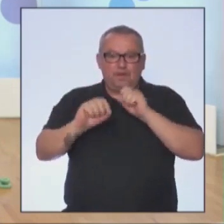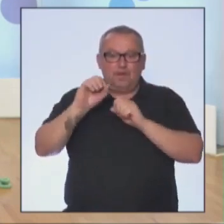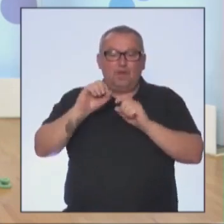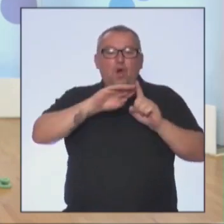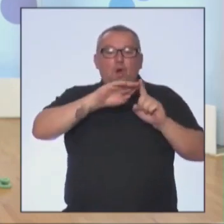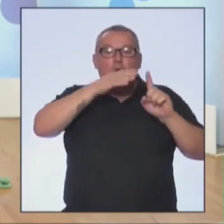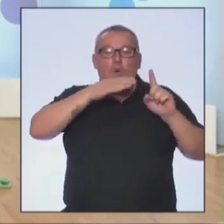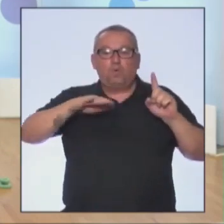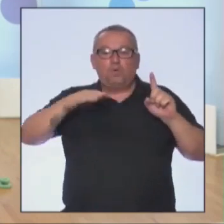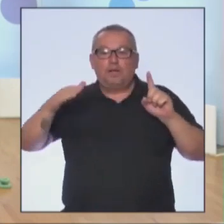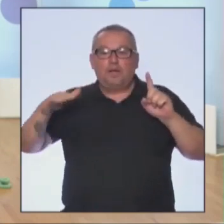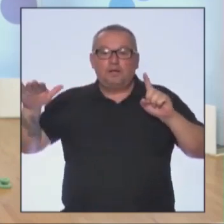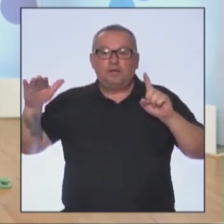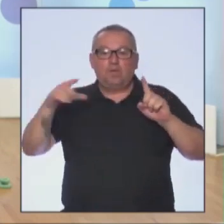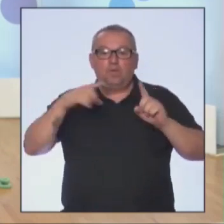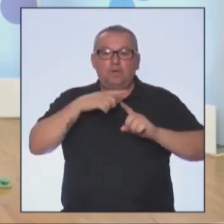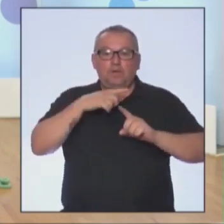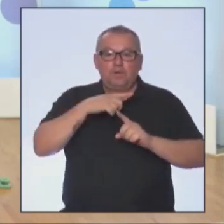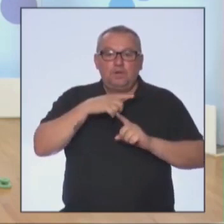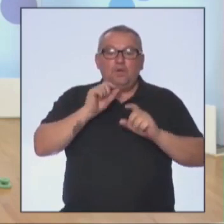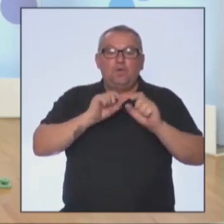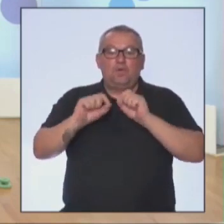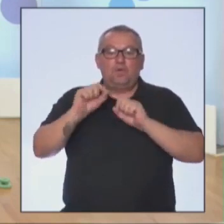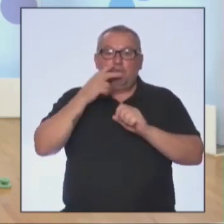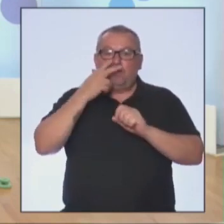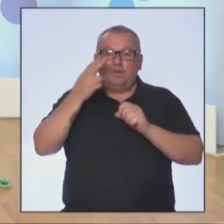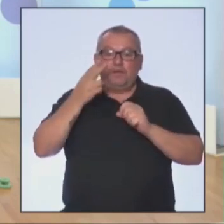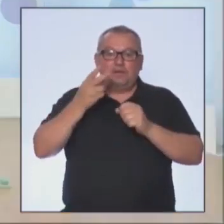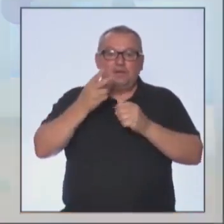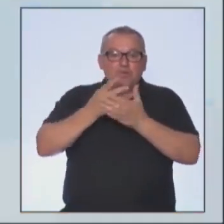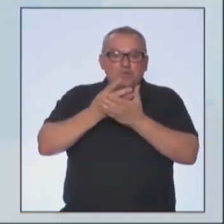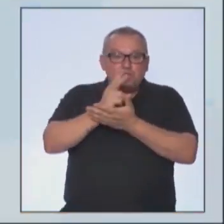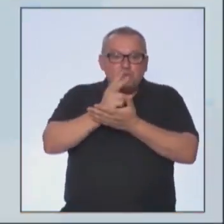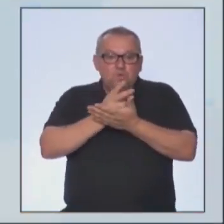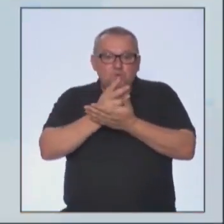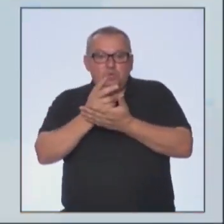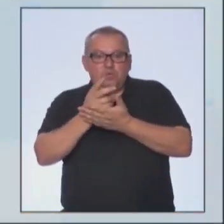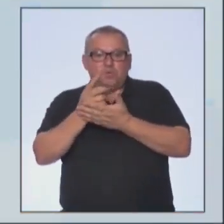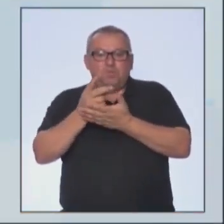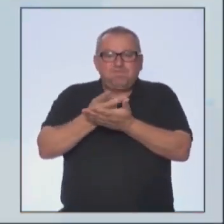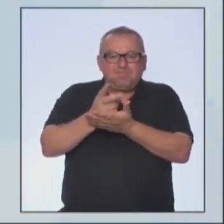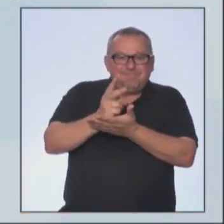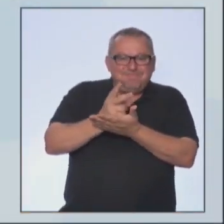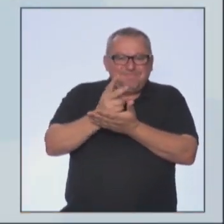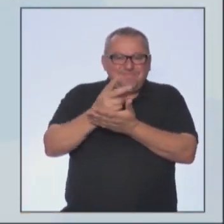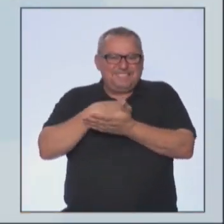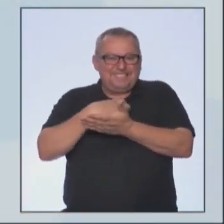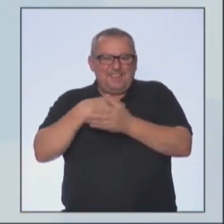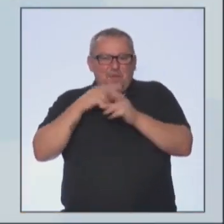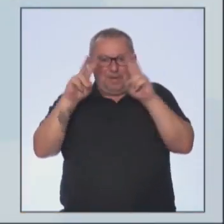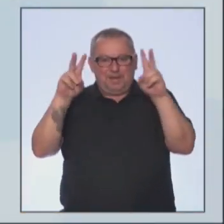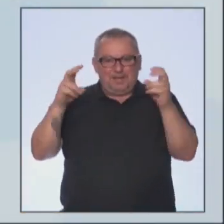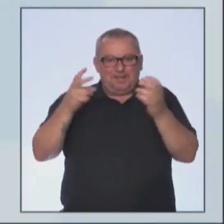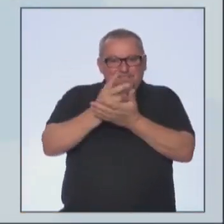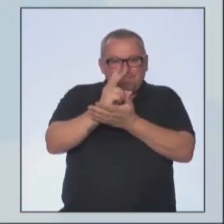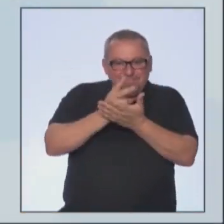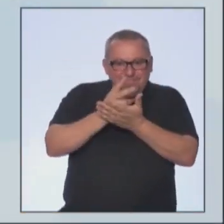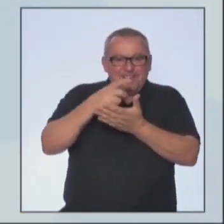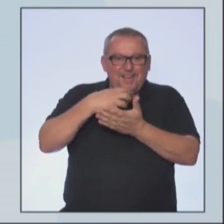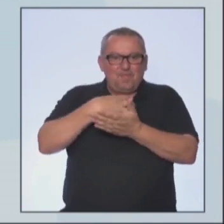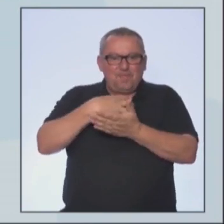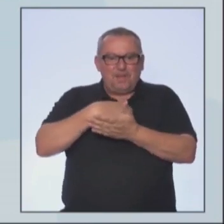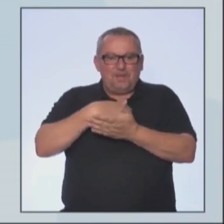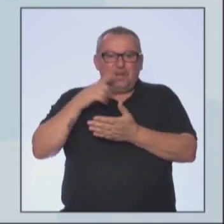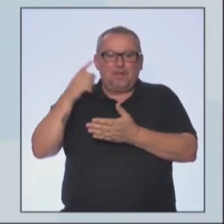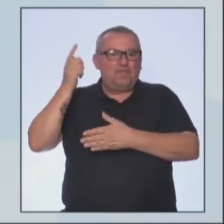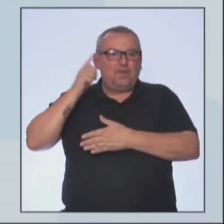o slide, como sendo uma perturbação em um meio, porém porém essa perturbação ela não